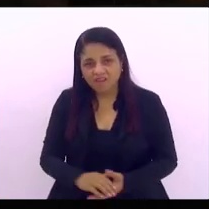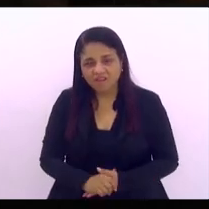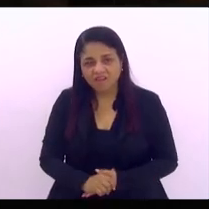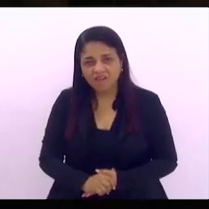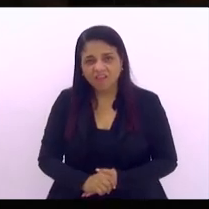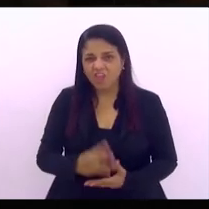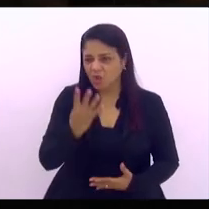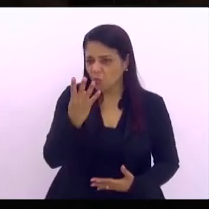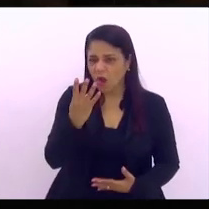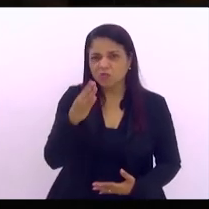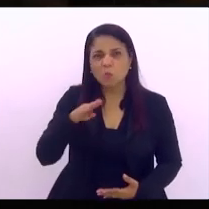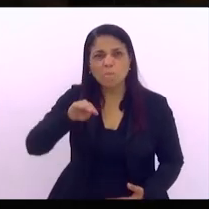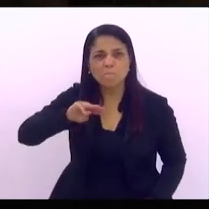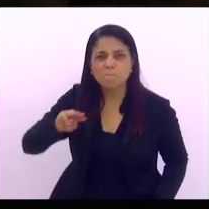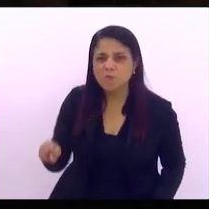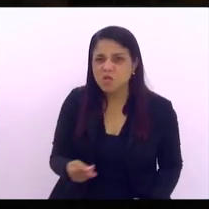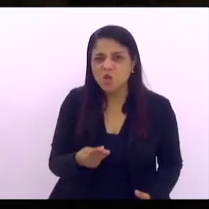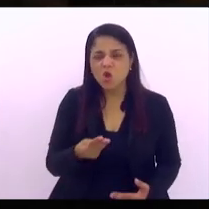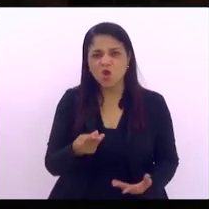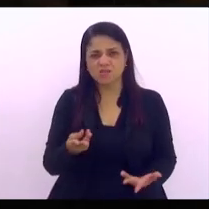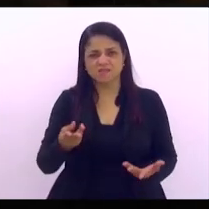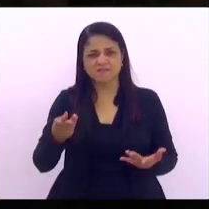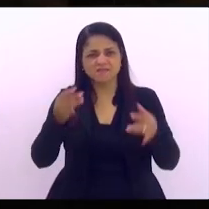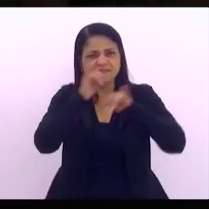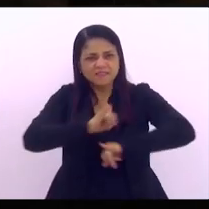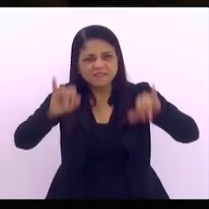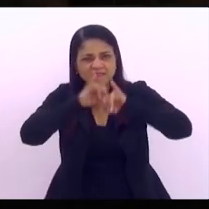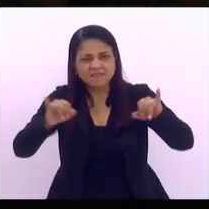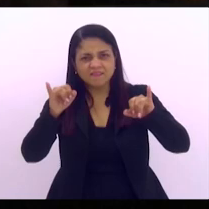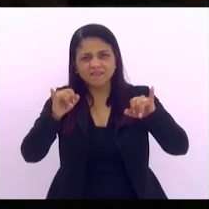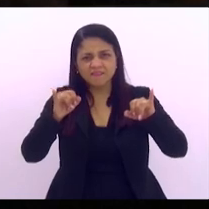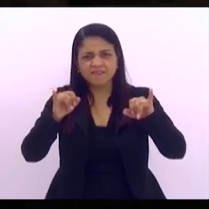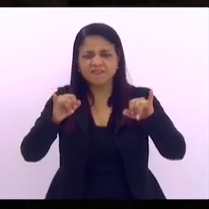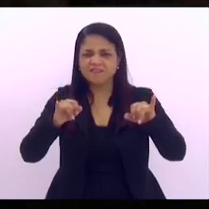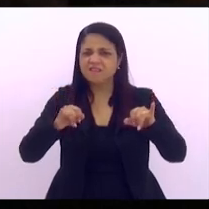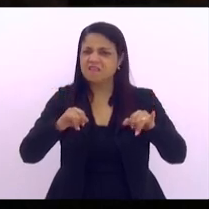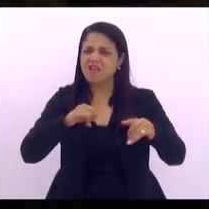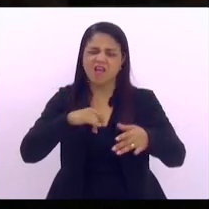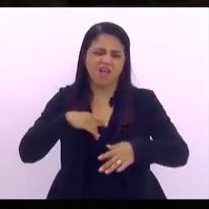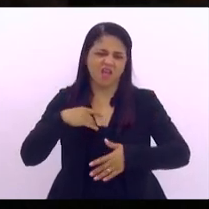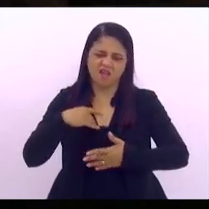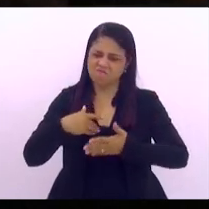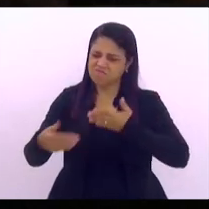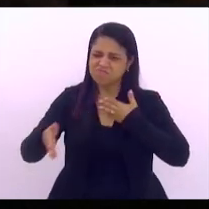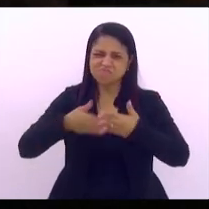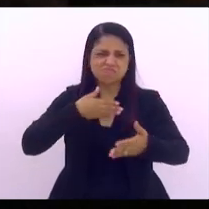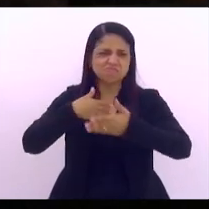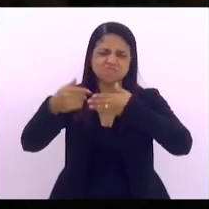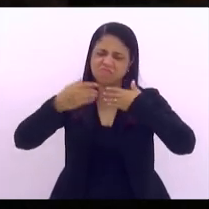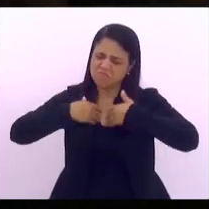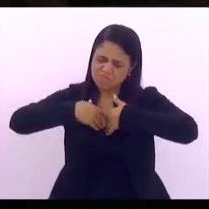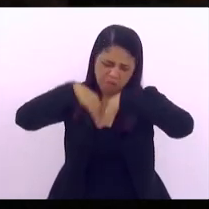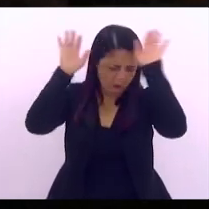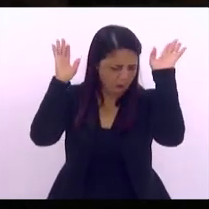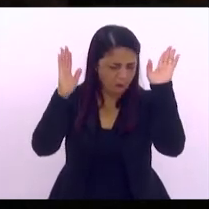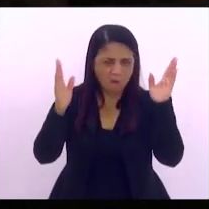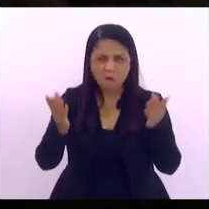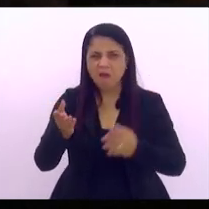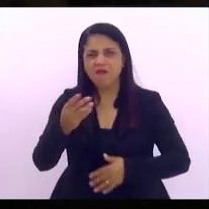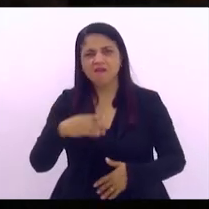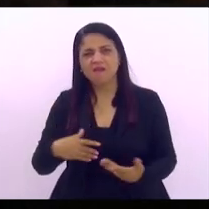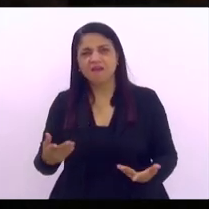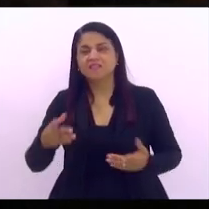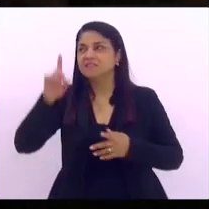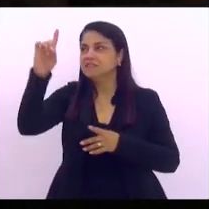gasta 4 milhões, mais campanhas. Então, isso está uma esculhambação. Uma esculhambação. Que Deus